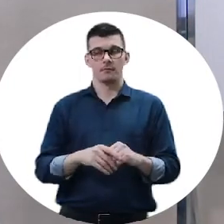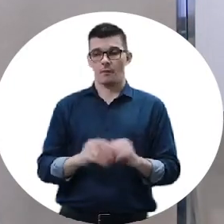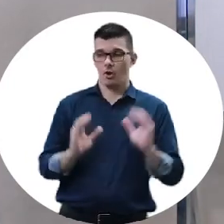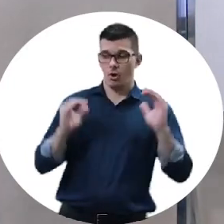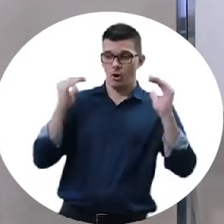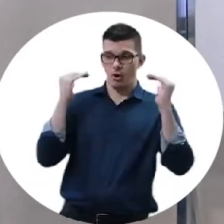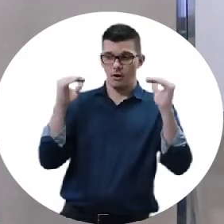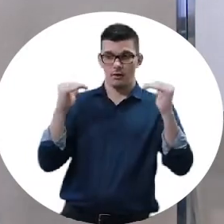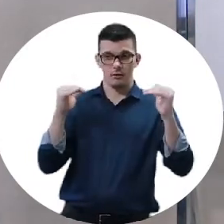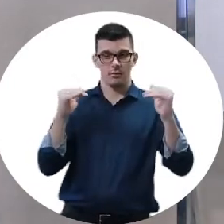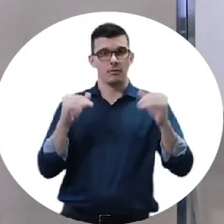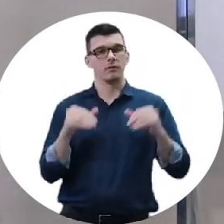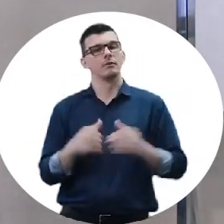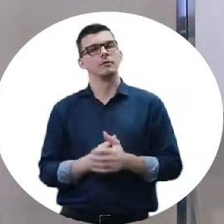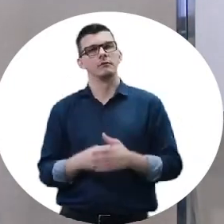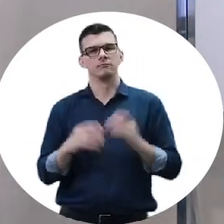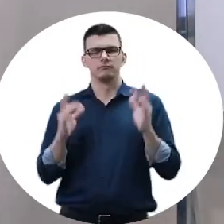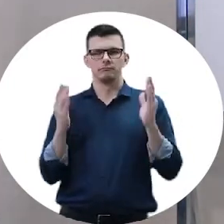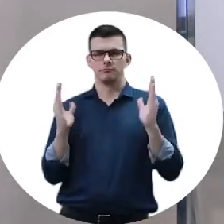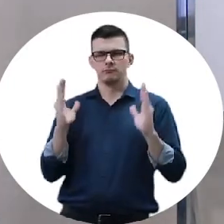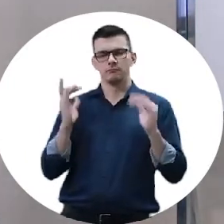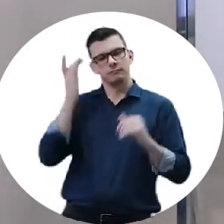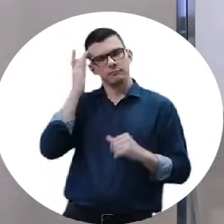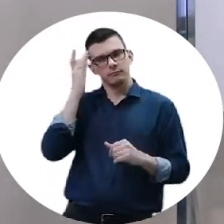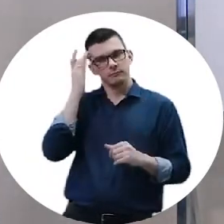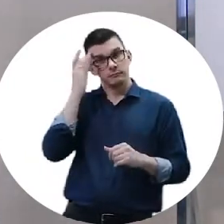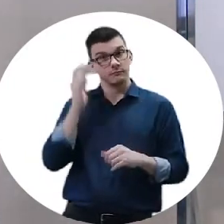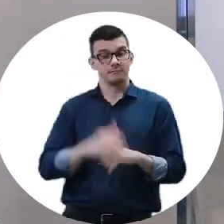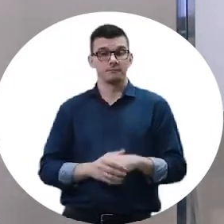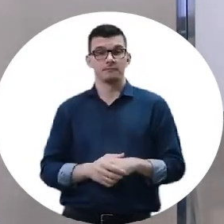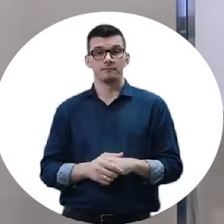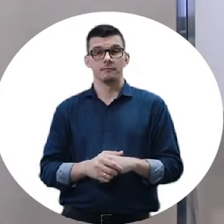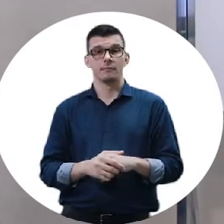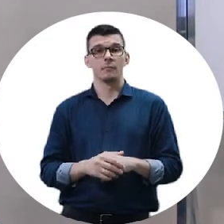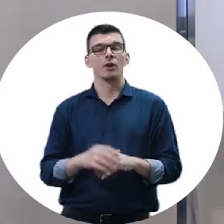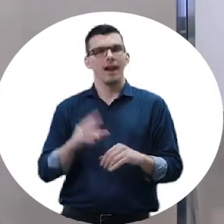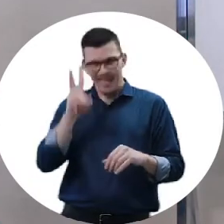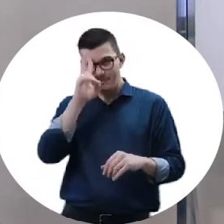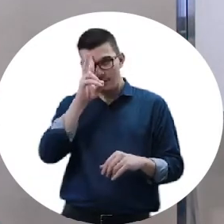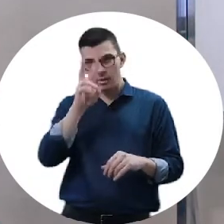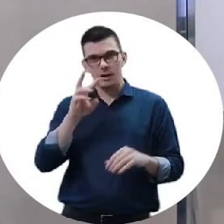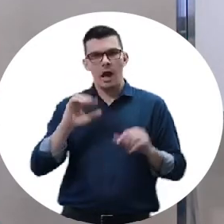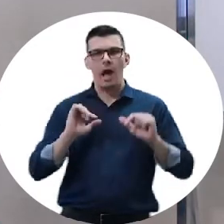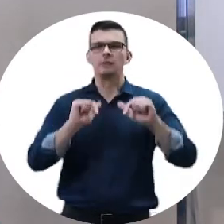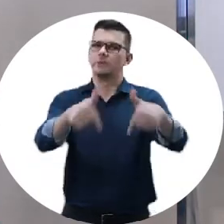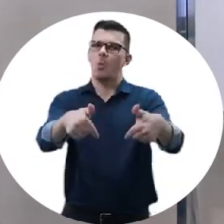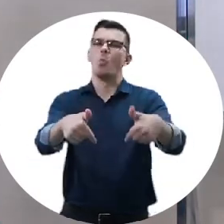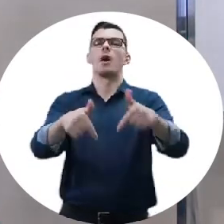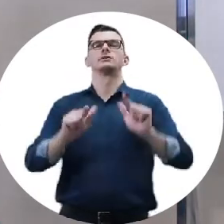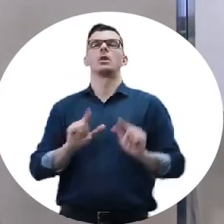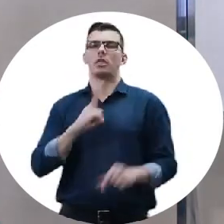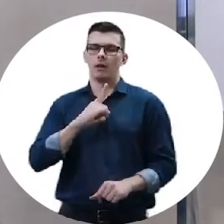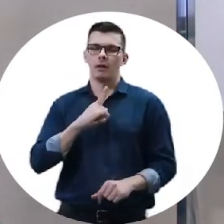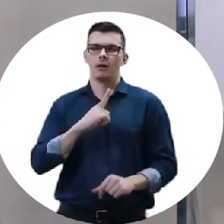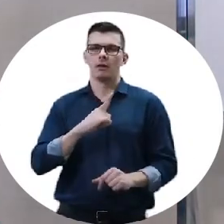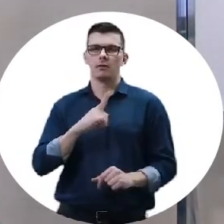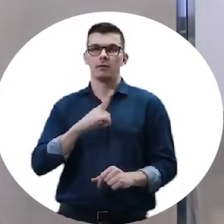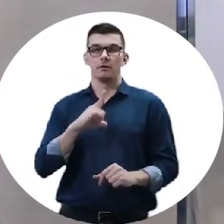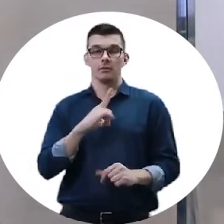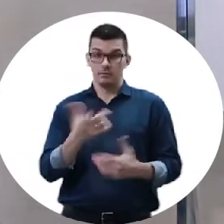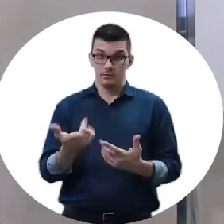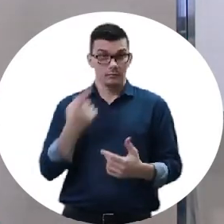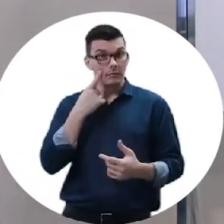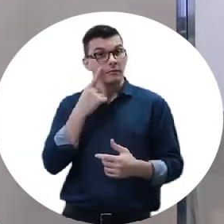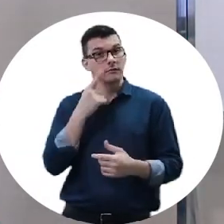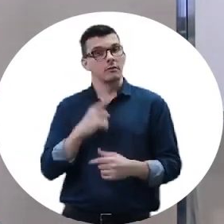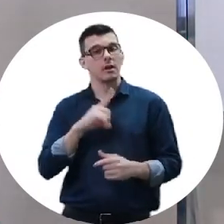tração que B está fazendo em A. Pela terceira lei de Newton, toda ação corresponde a uma... reação. Então, na outra ponta da corda,